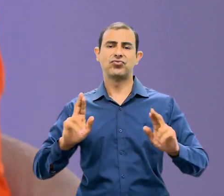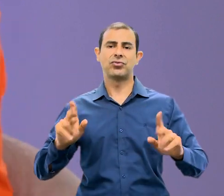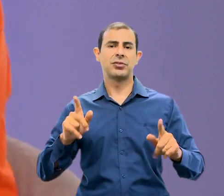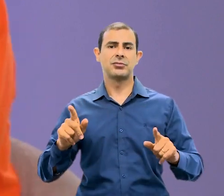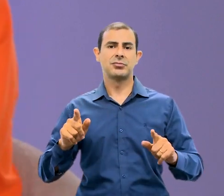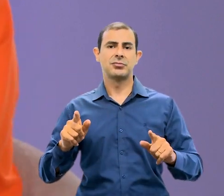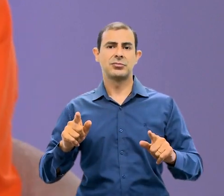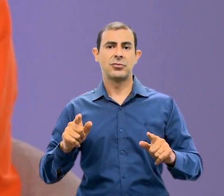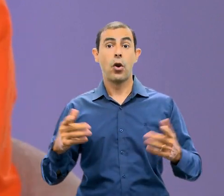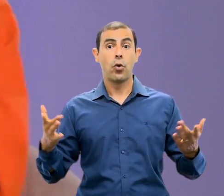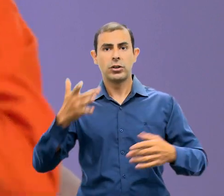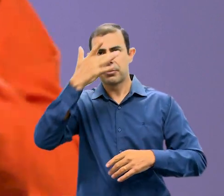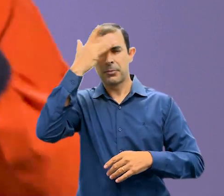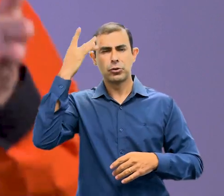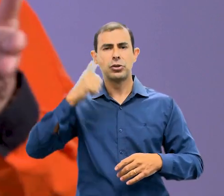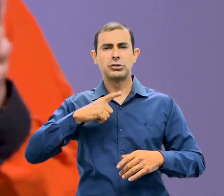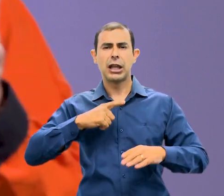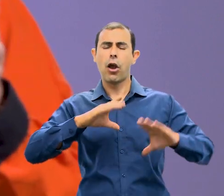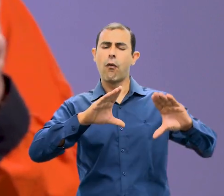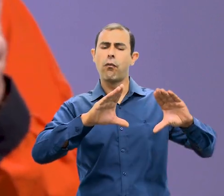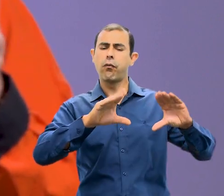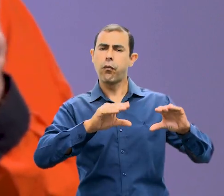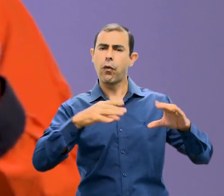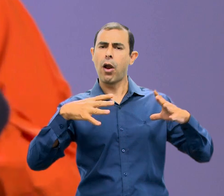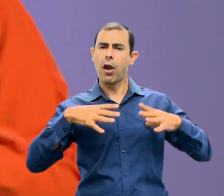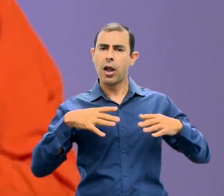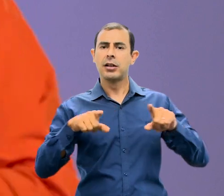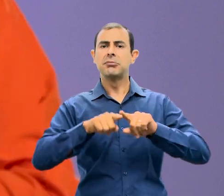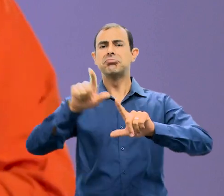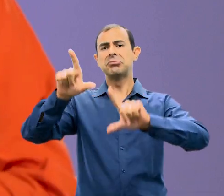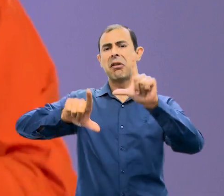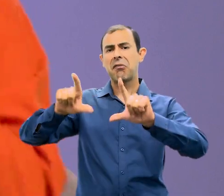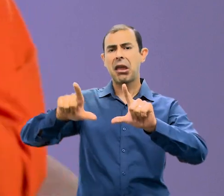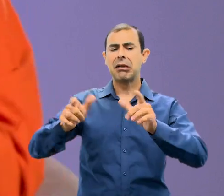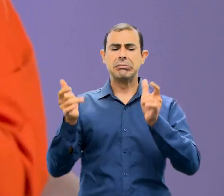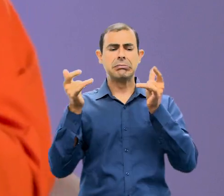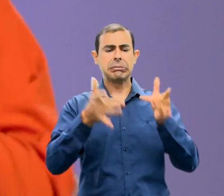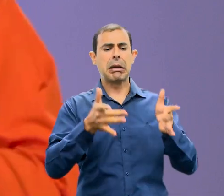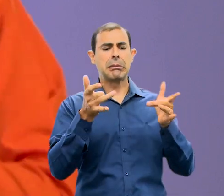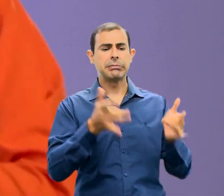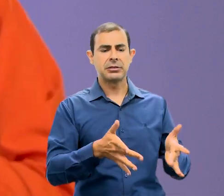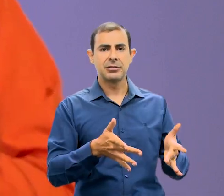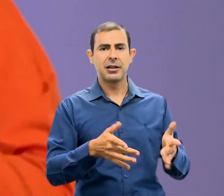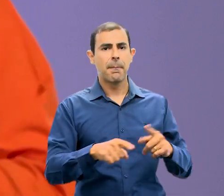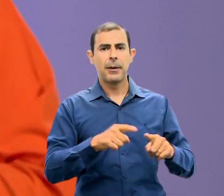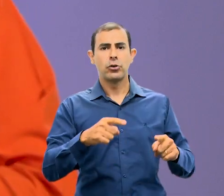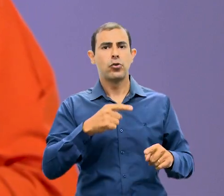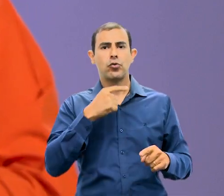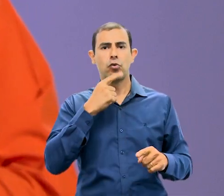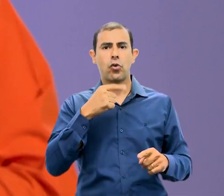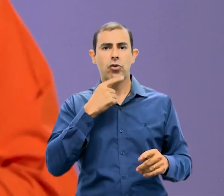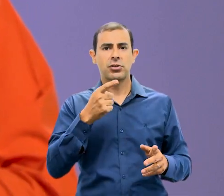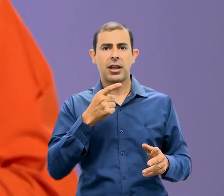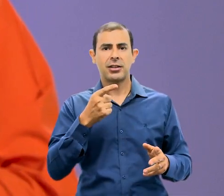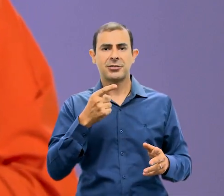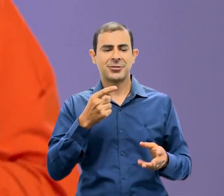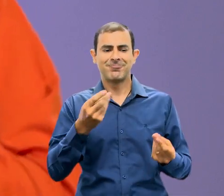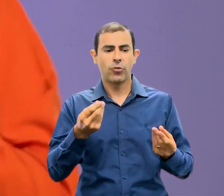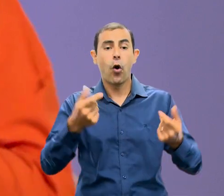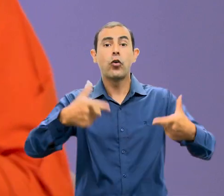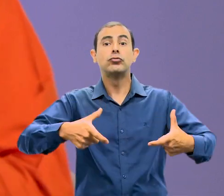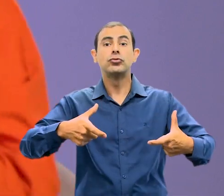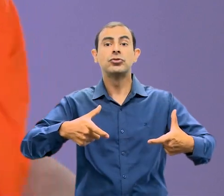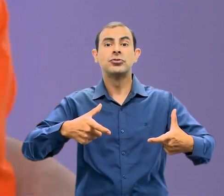consegue colocar esse lixo na porta. Existem os ecopotes, existe sim, mas uma caçamba custa R$330.